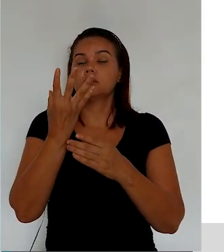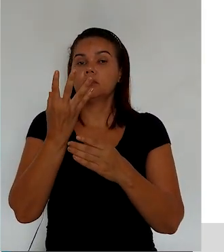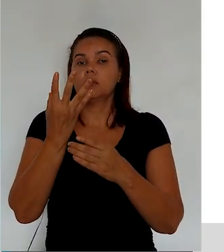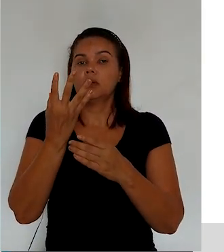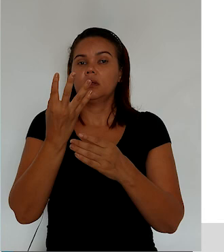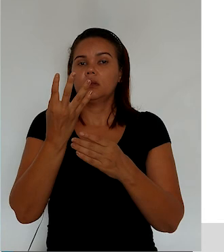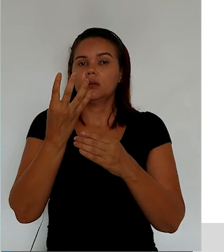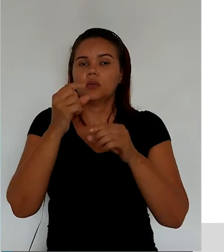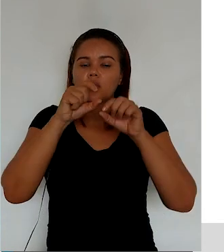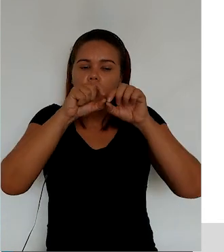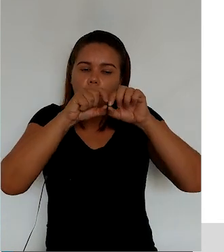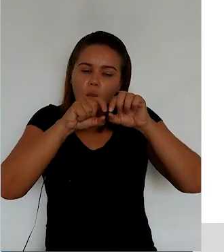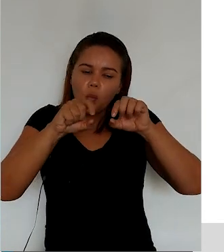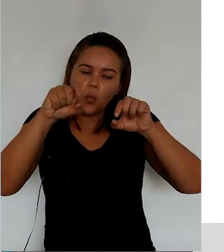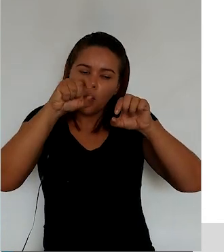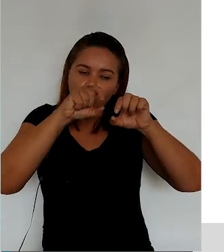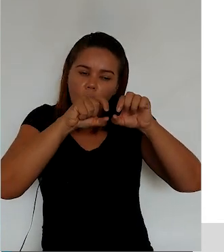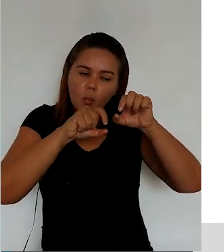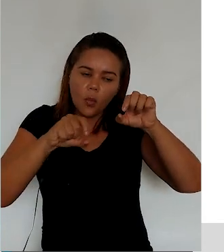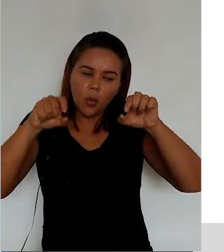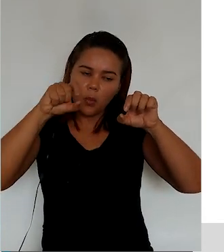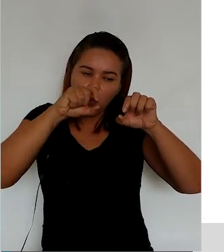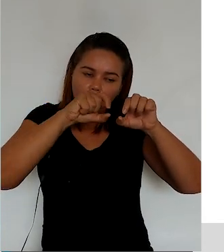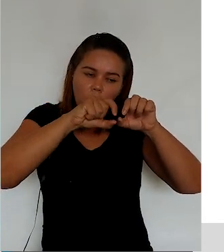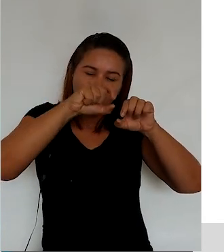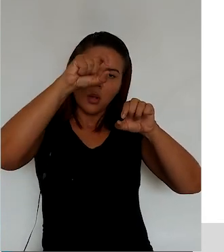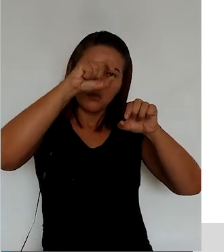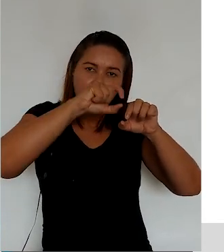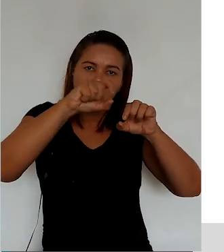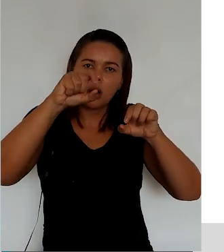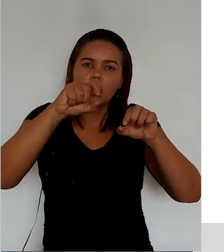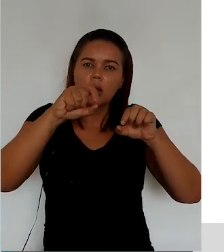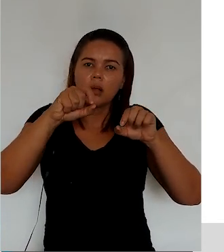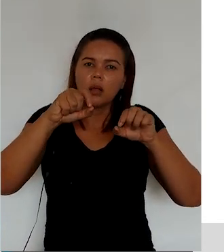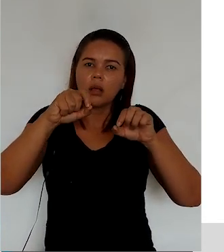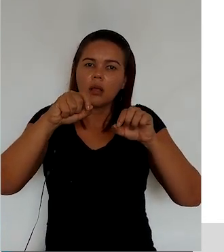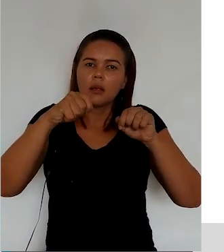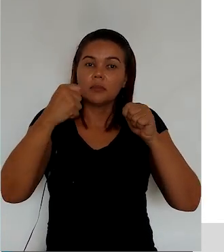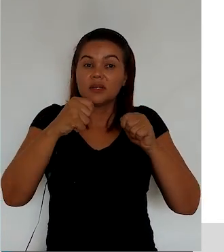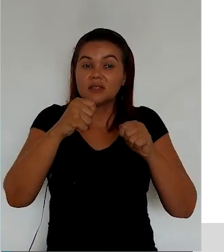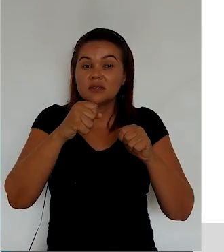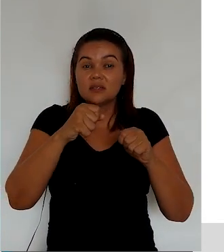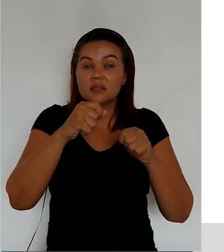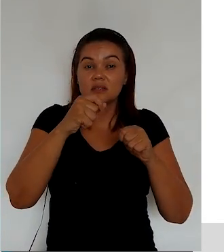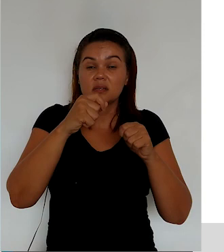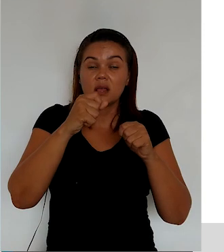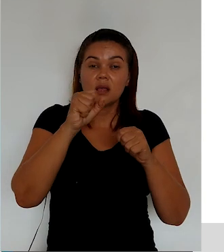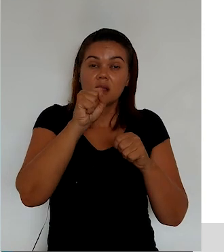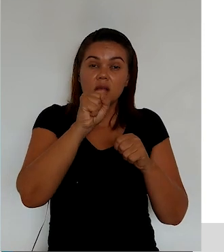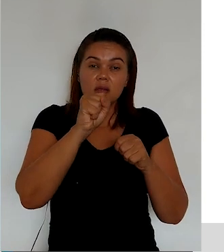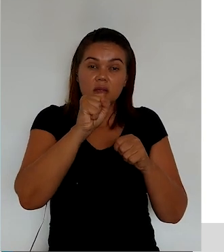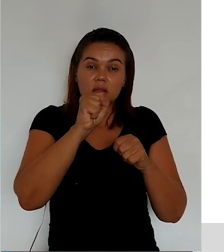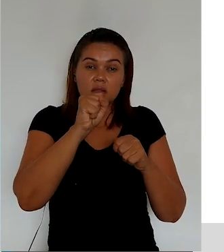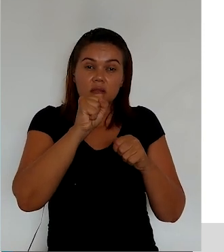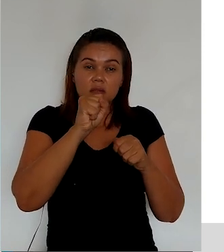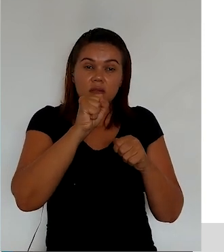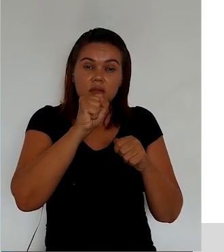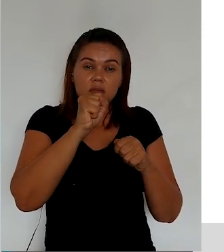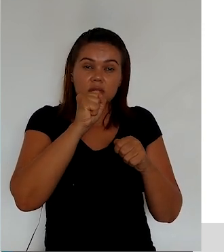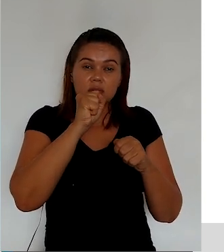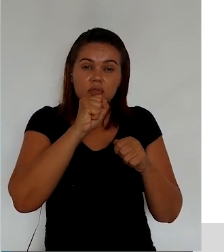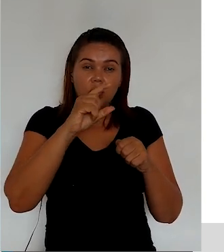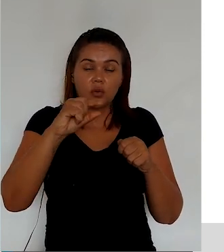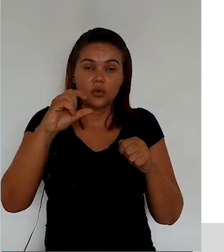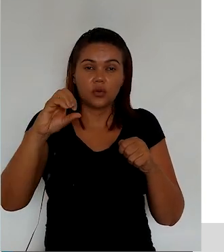dos canais de voltagem dependente de sódio e potássio, permitindo a mudança do potencial